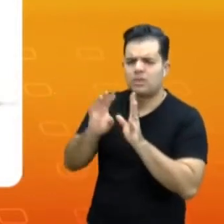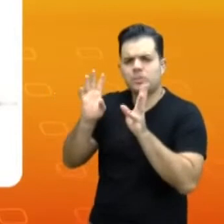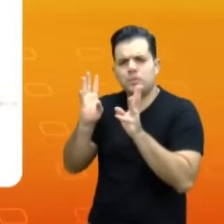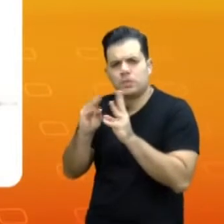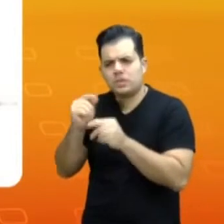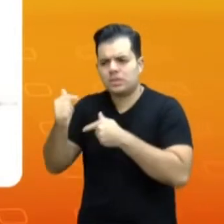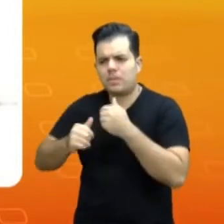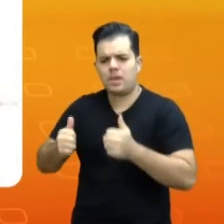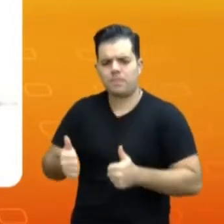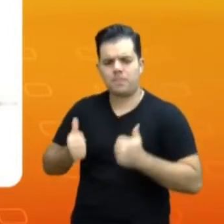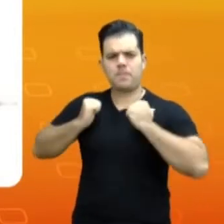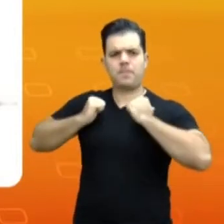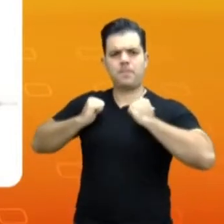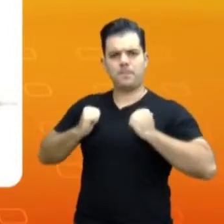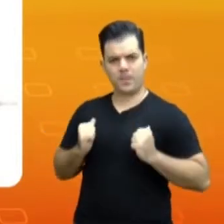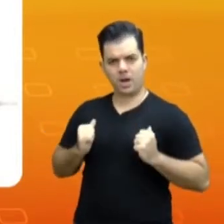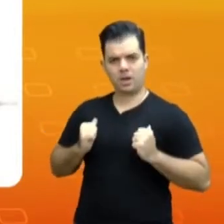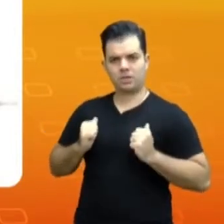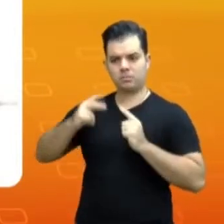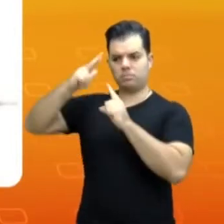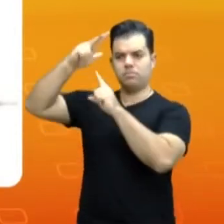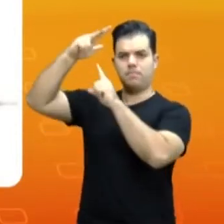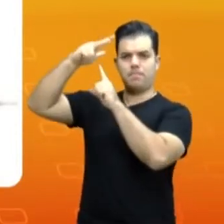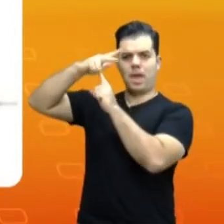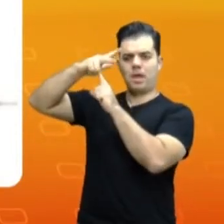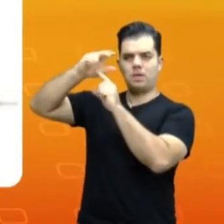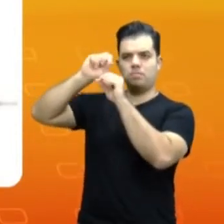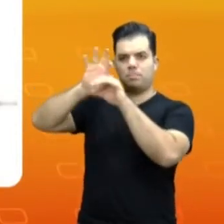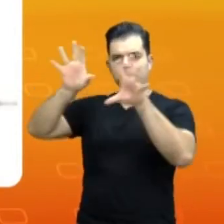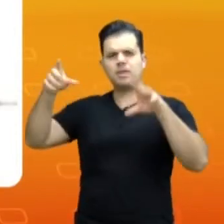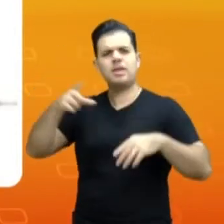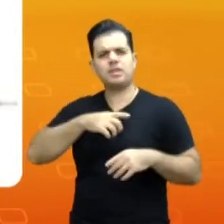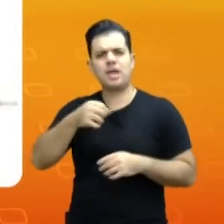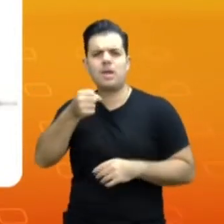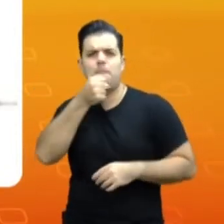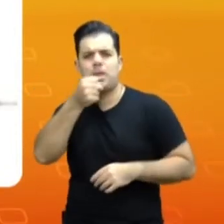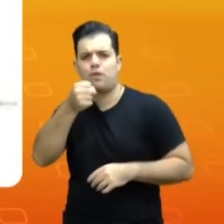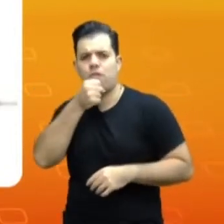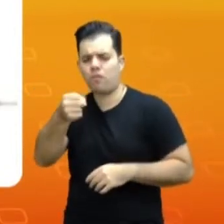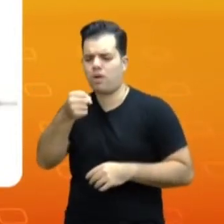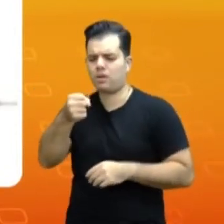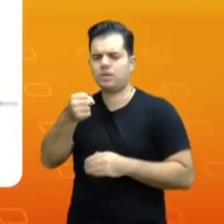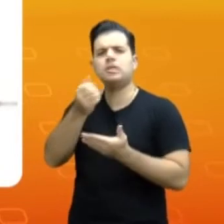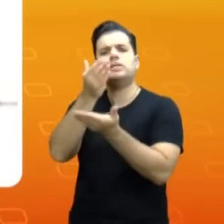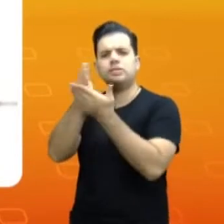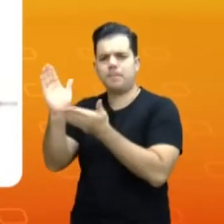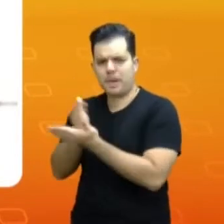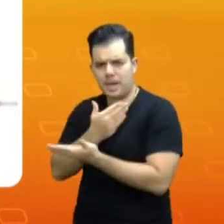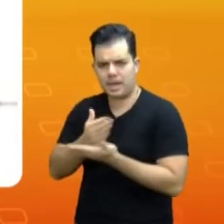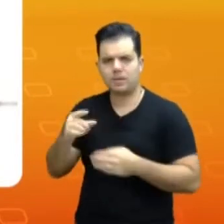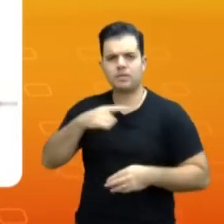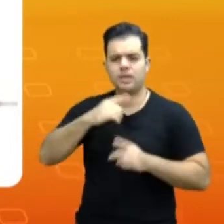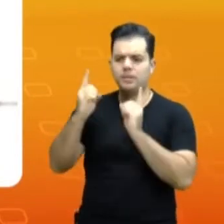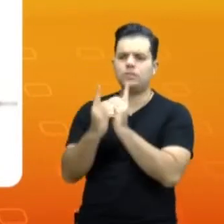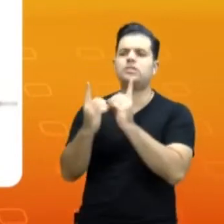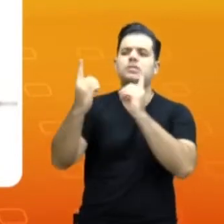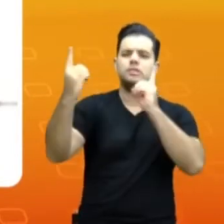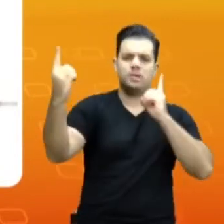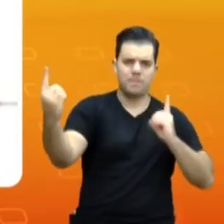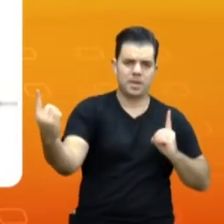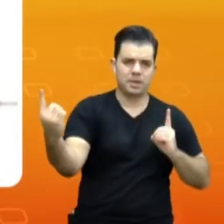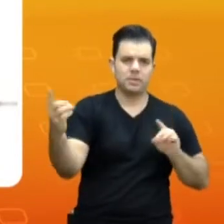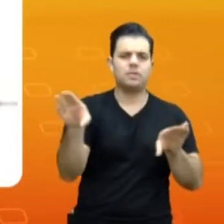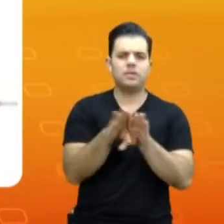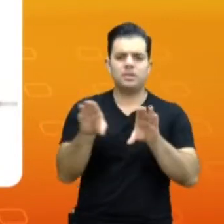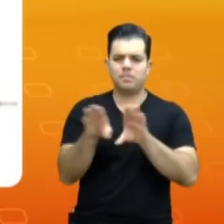otimizada, com uma mochila nas costas. Pensando na pandemia, a gente tinha microfones separados, tinha o distanciamento, tinha todas as regras que a OBS